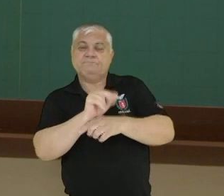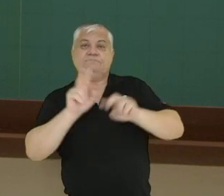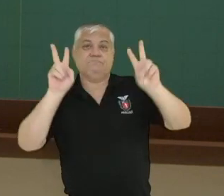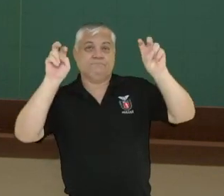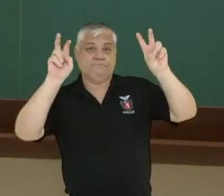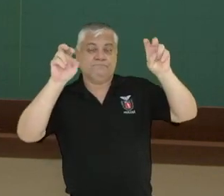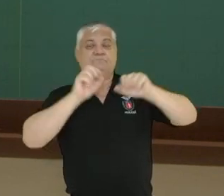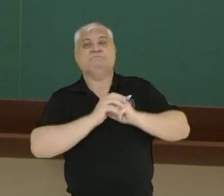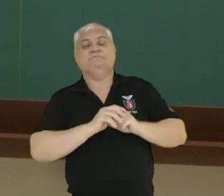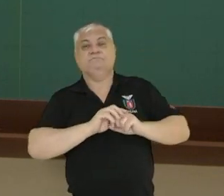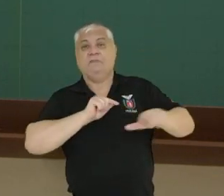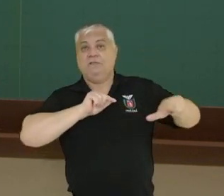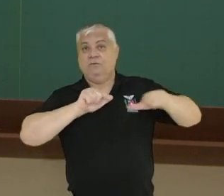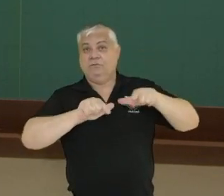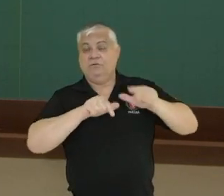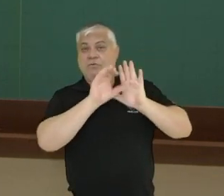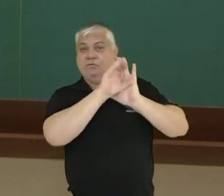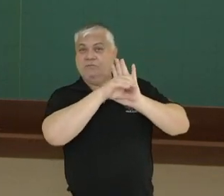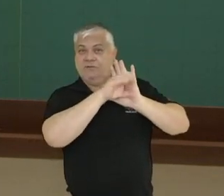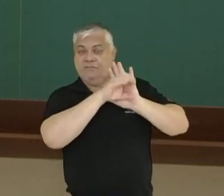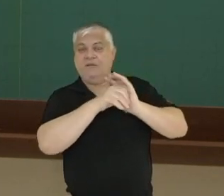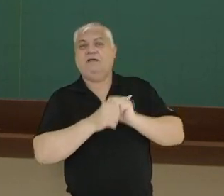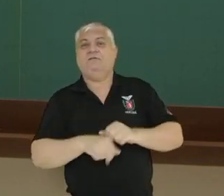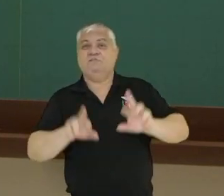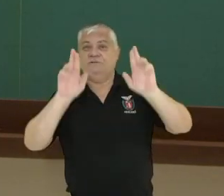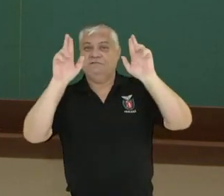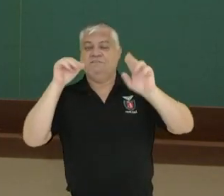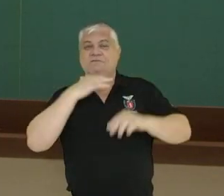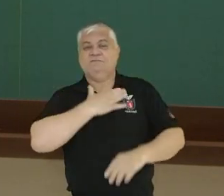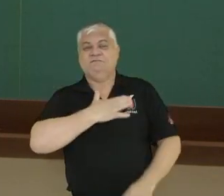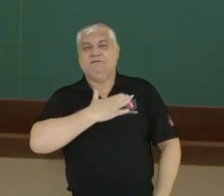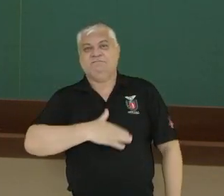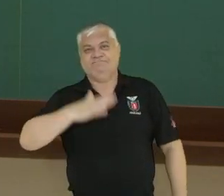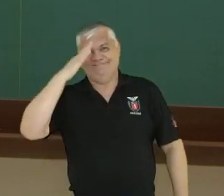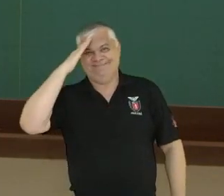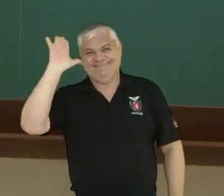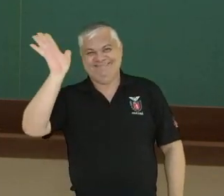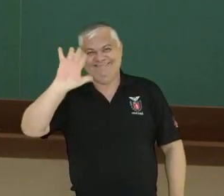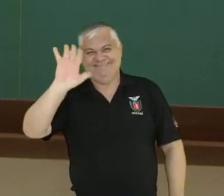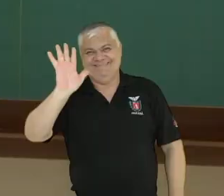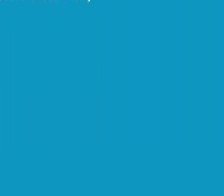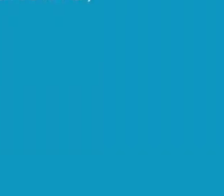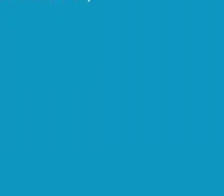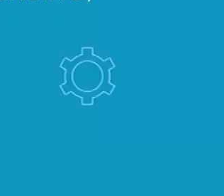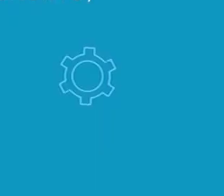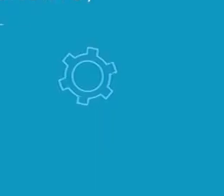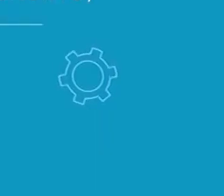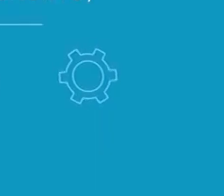falamos então sobre o conceito de trabalho. Eu espero que vocês tenham gostado e até breve.